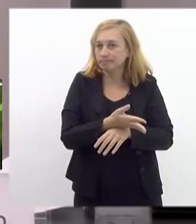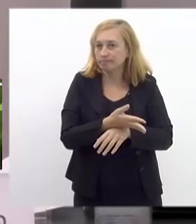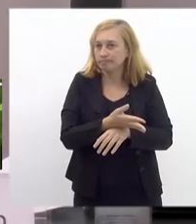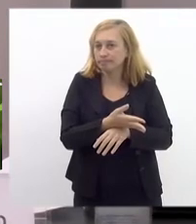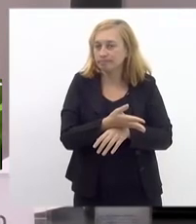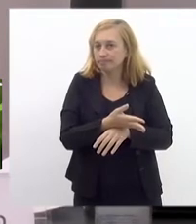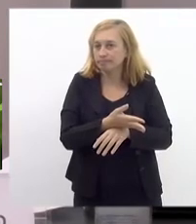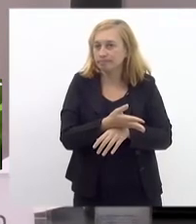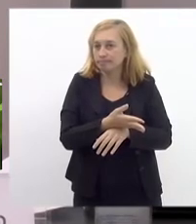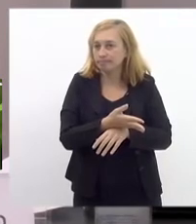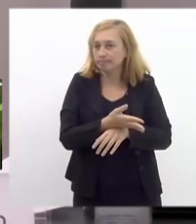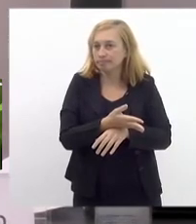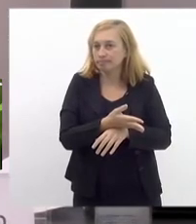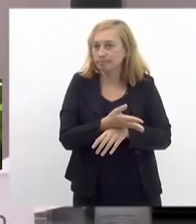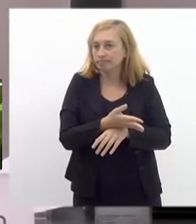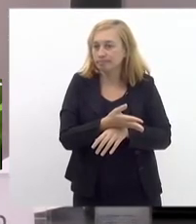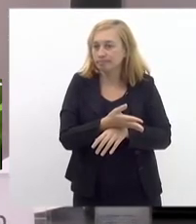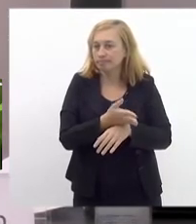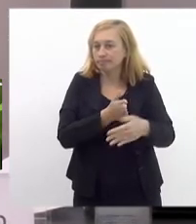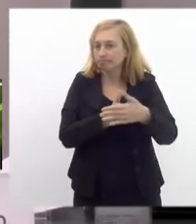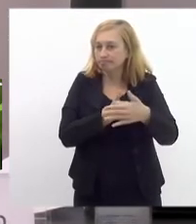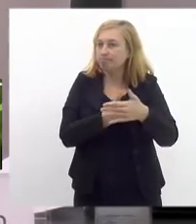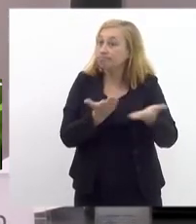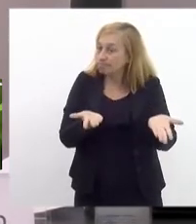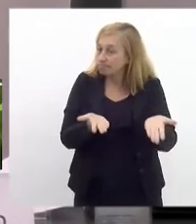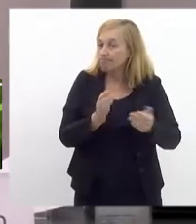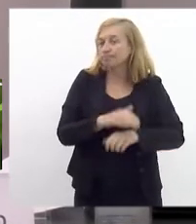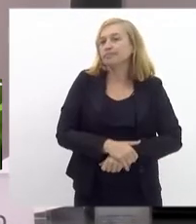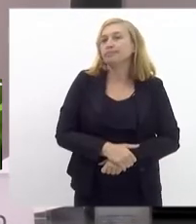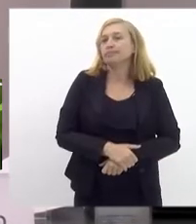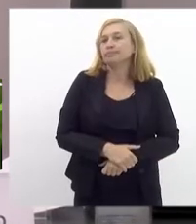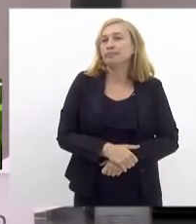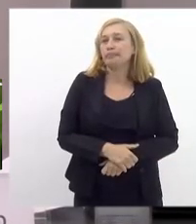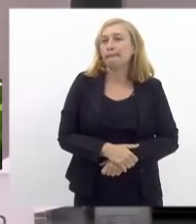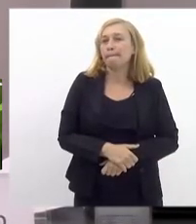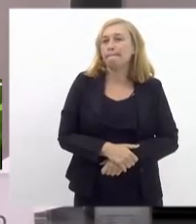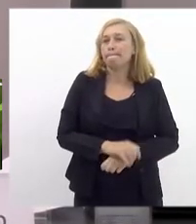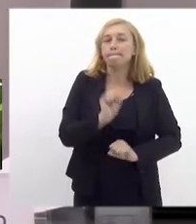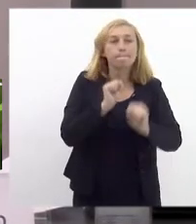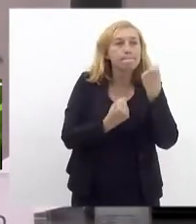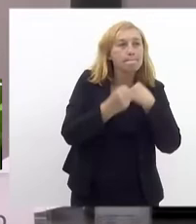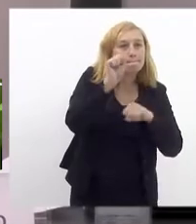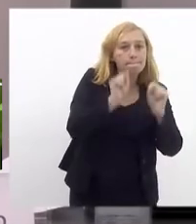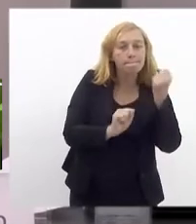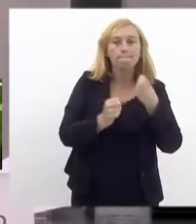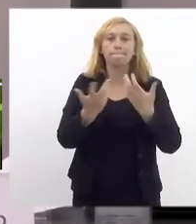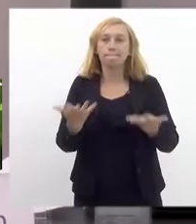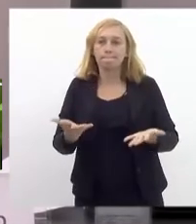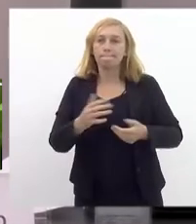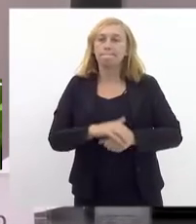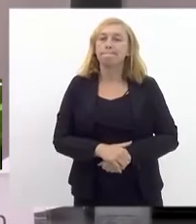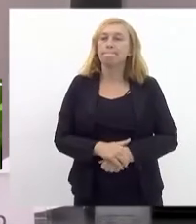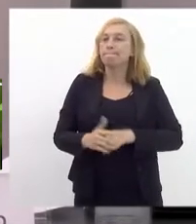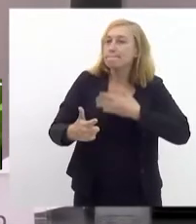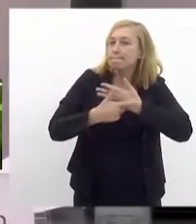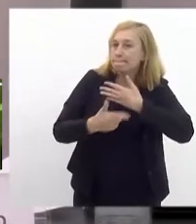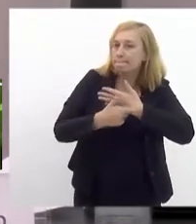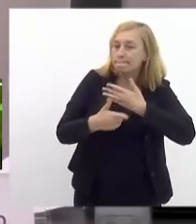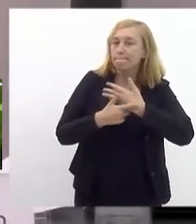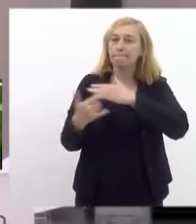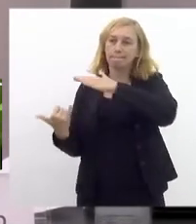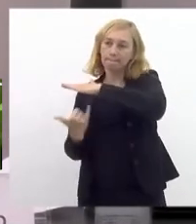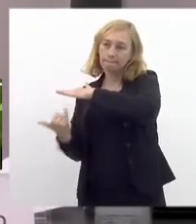ficasse, por assim dizer, adstrita, né, ao ambiente industrial, levando em conta, portanto, o papel das